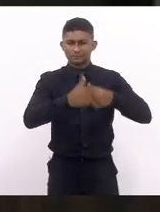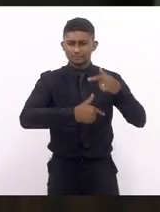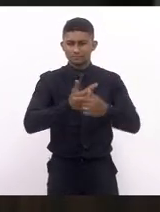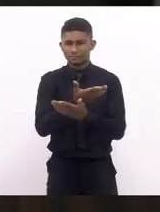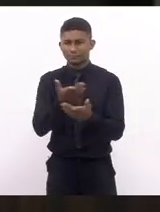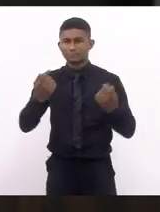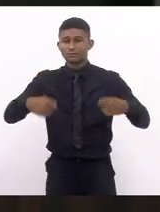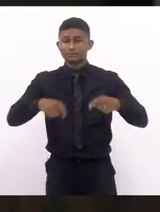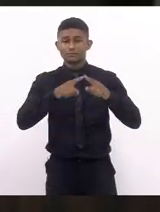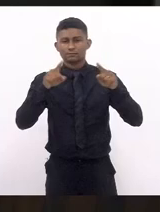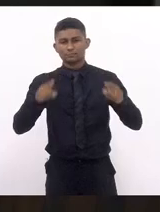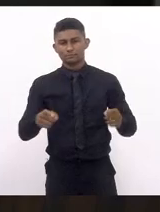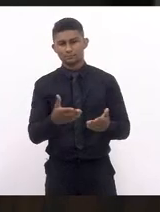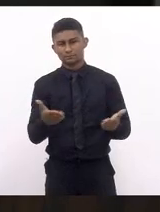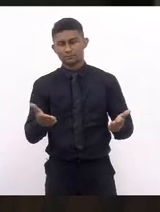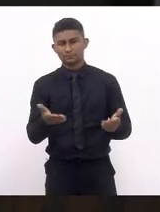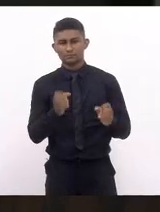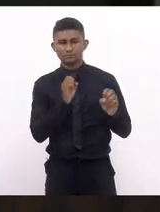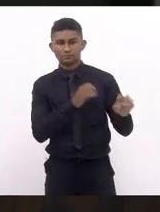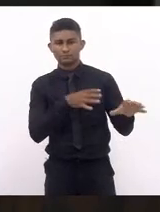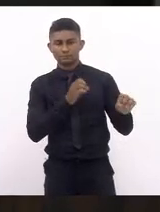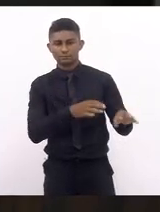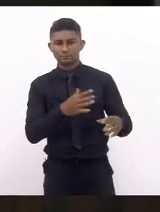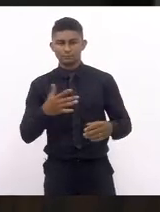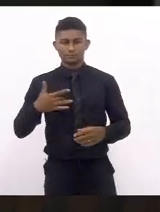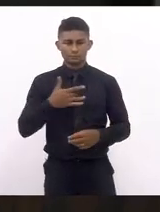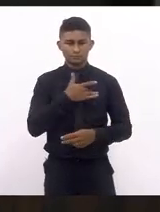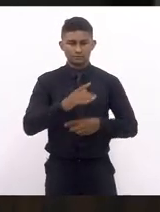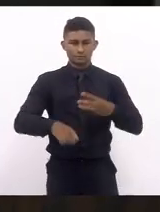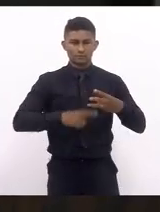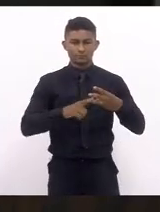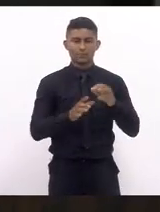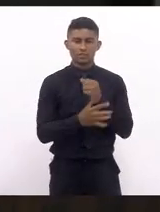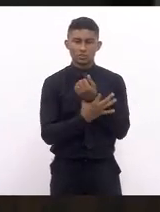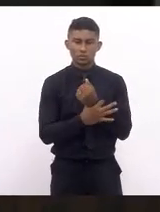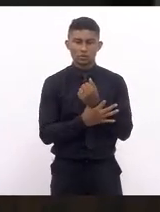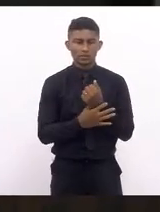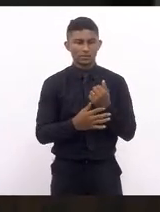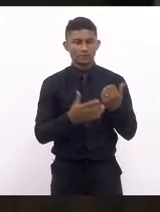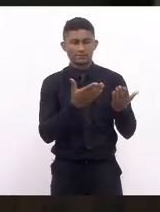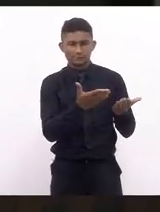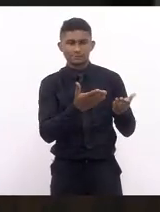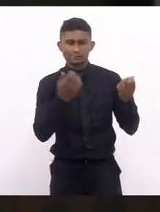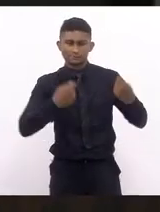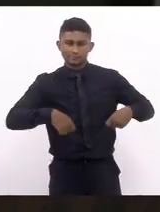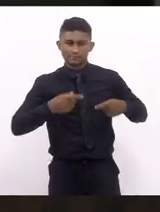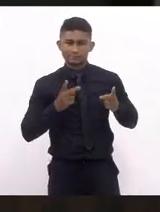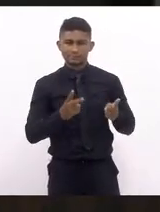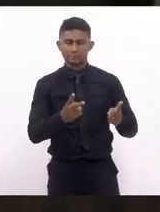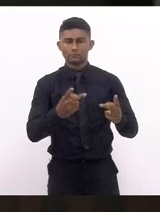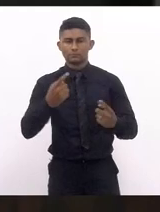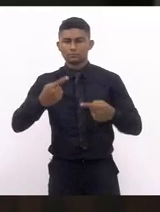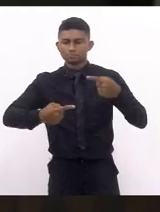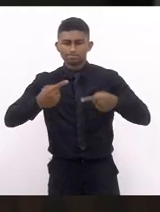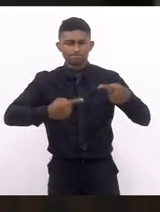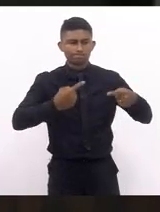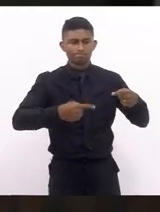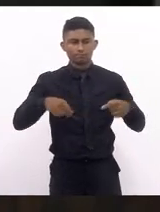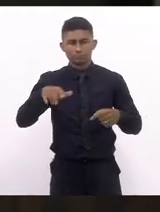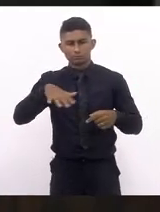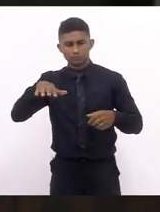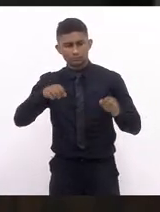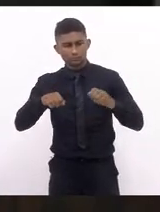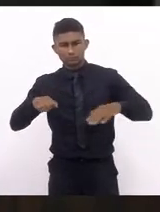servidor EA educação saúde a segurança pública não podem parar após debates intensos com várias categorias